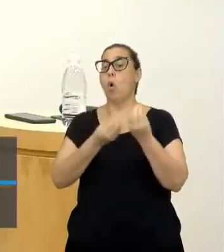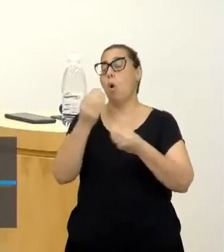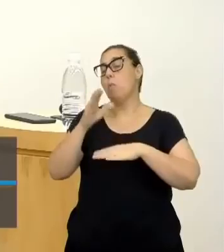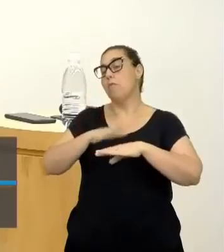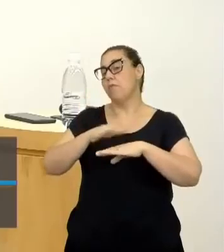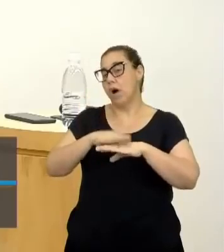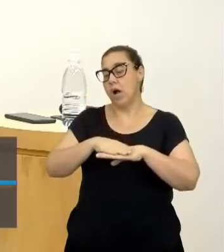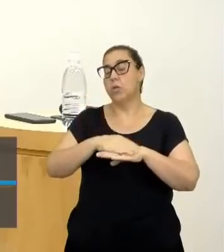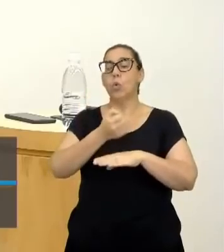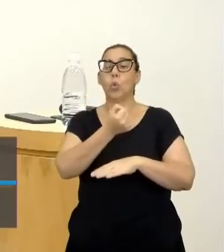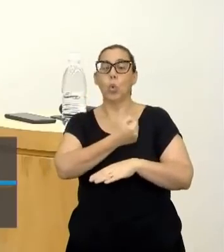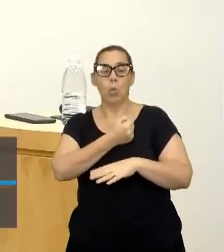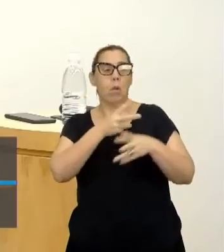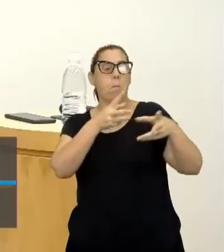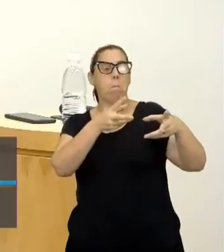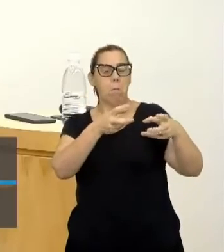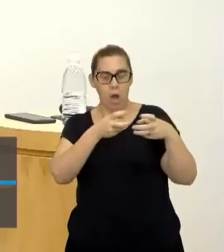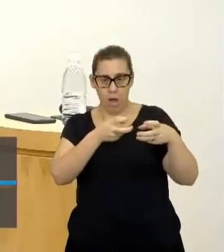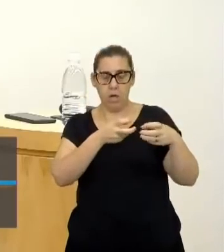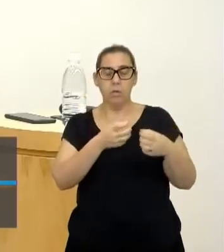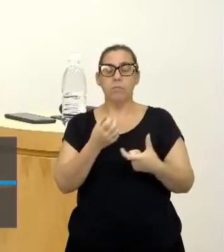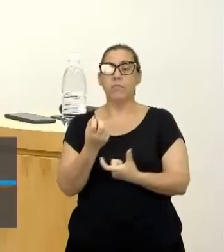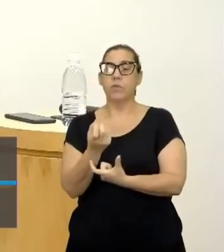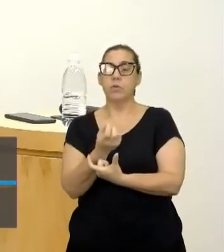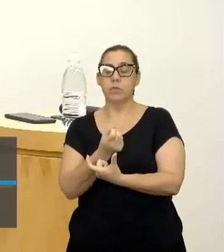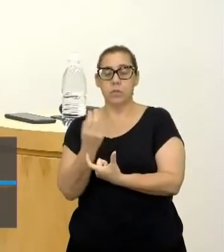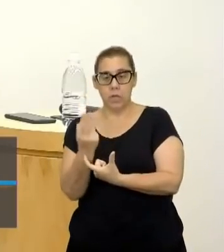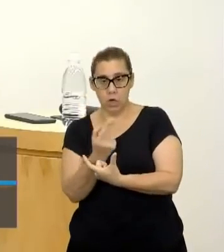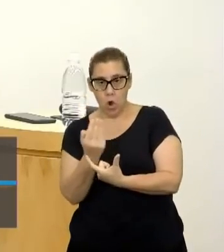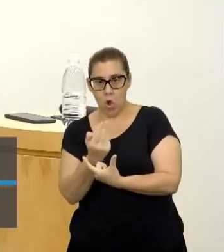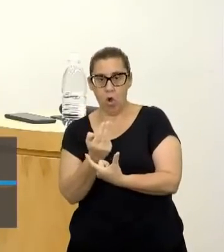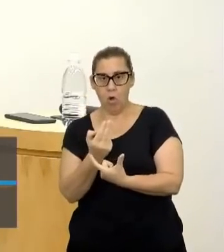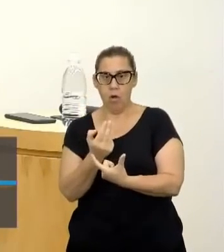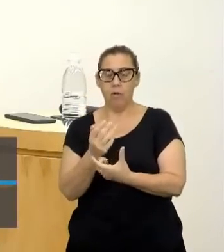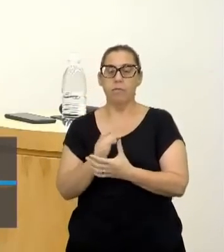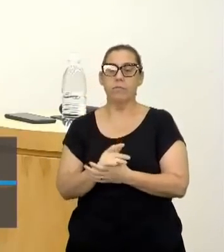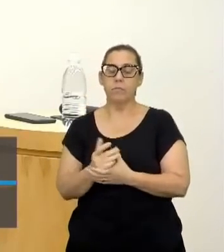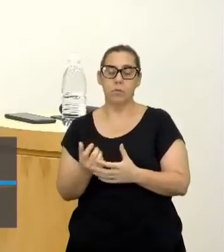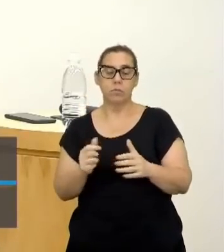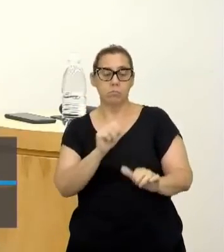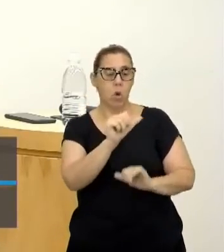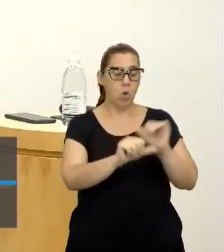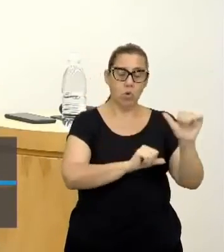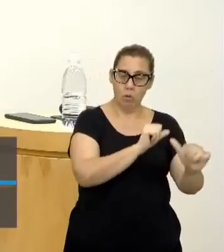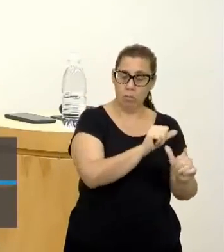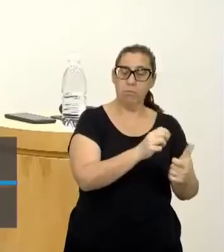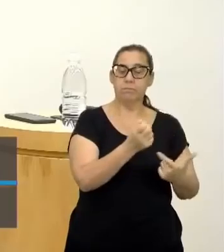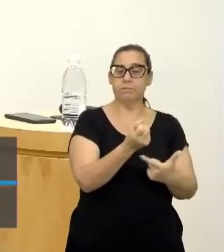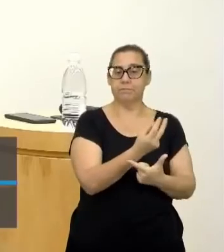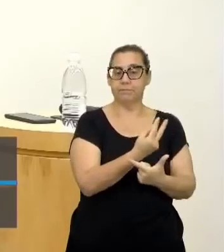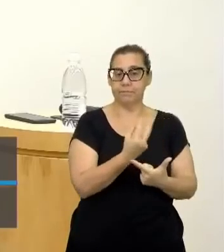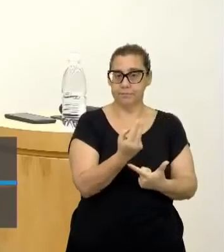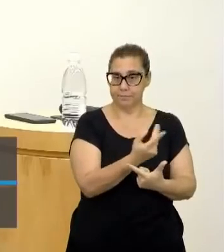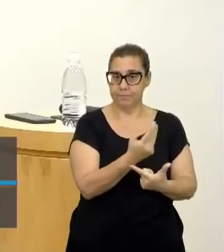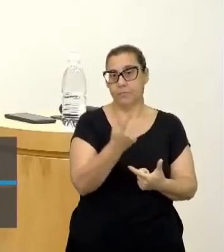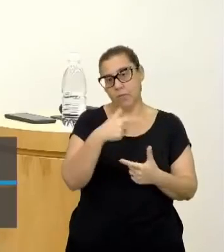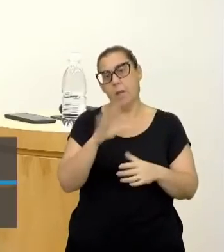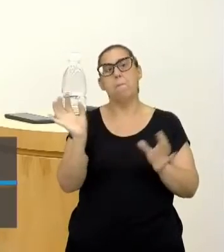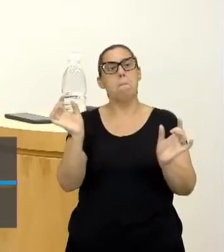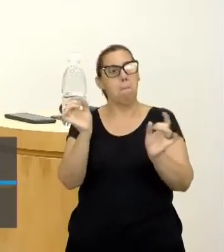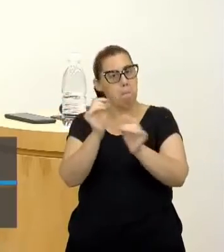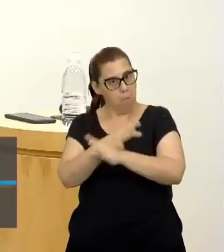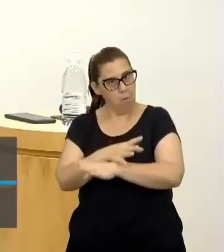produto notável, como faz um trinômio virar um produto notável e um produto notável virar um trinômio, você está apto